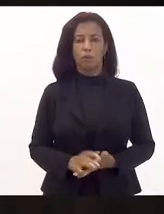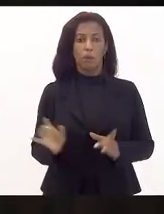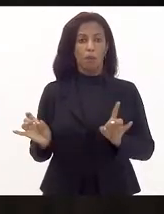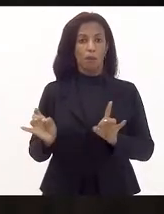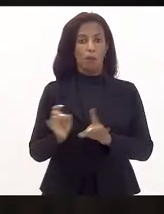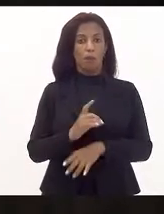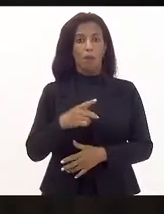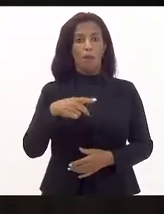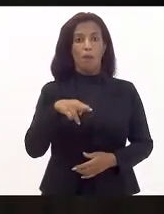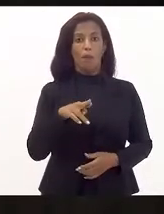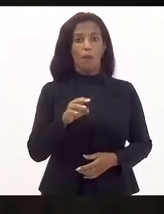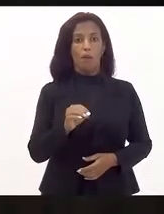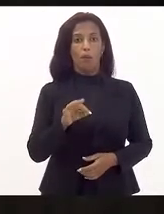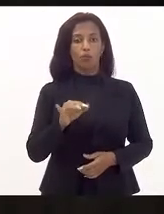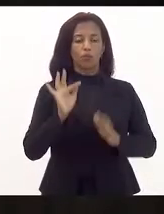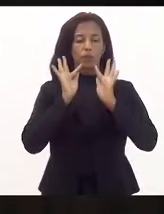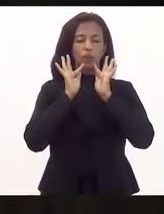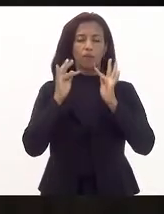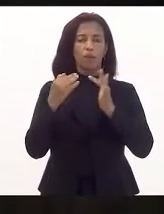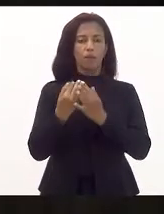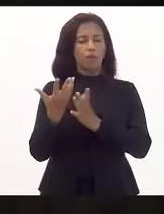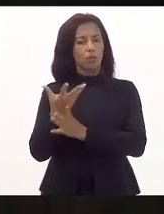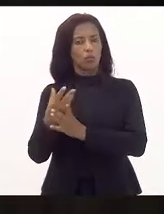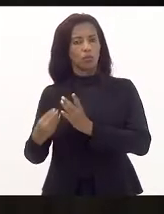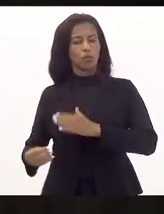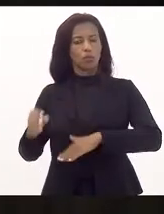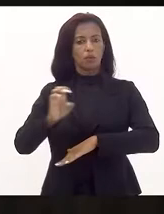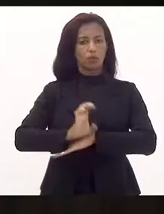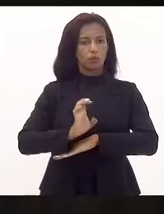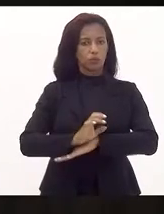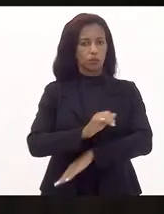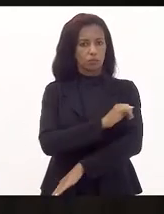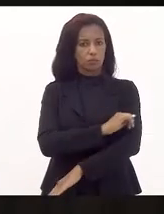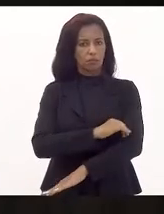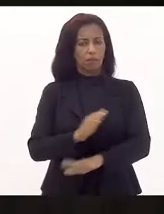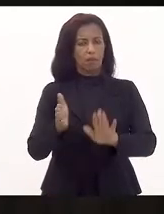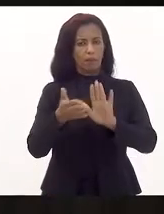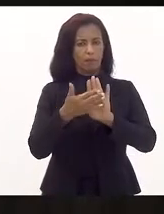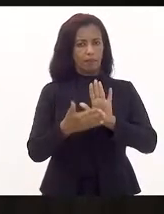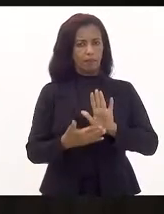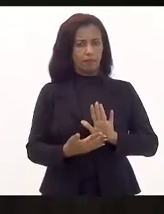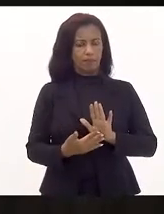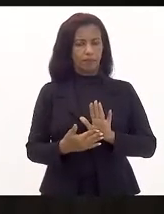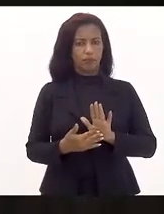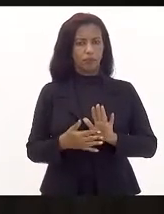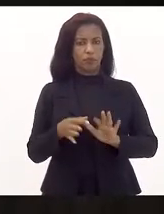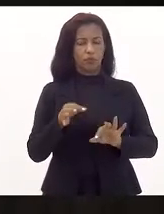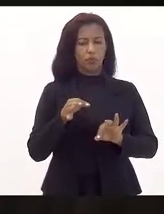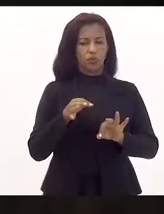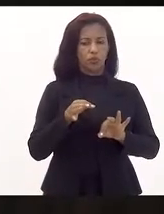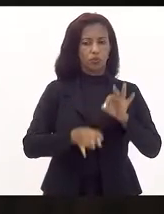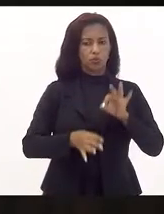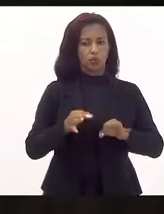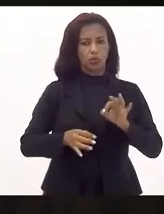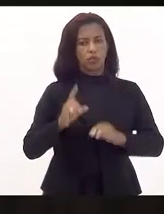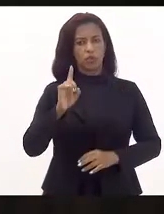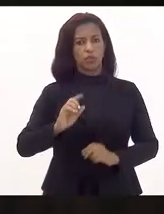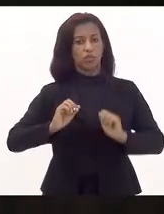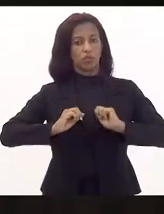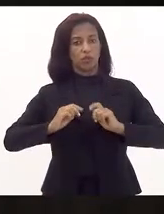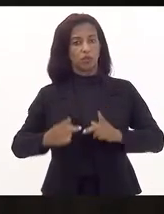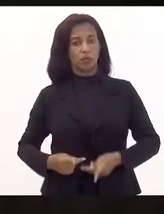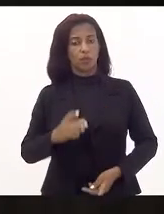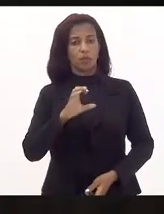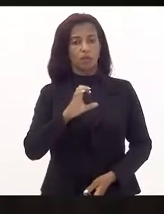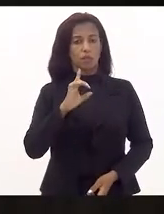Prontidão para os familiares de pessoas desaparecidas no âmbito do Estado do Rio de Janeiro. Dependendo de pareceres das comissões, Constituição de Justiça e Defesa dos Direitos Humanos e Cidadania de